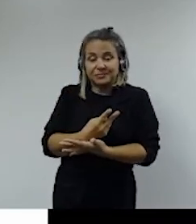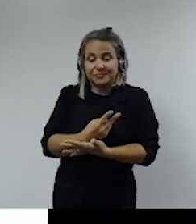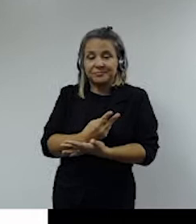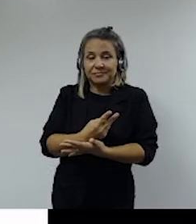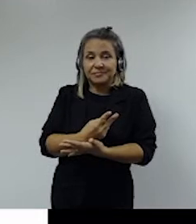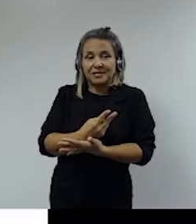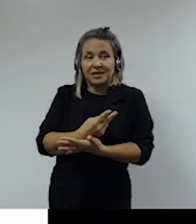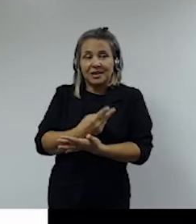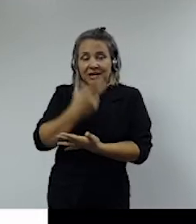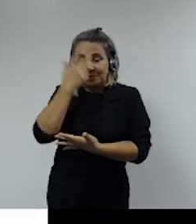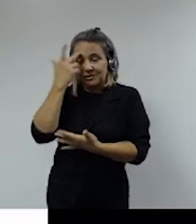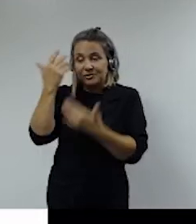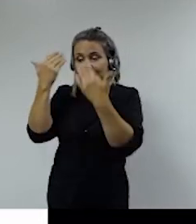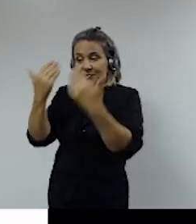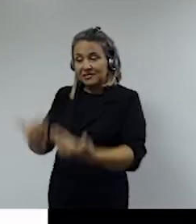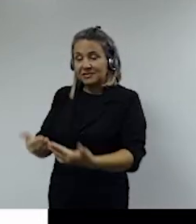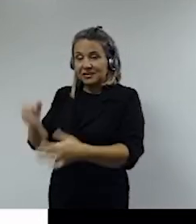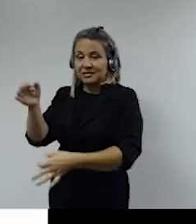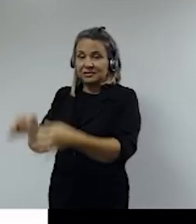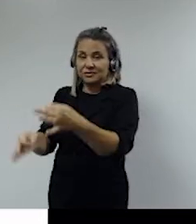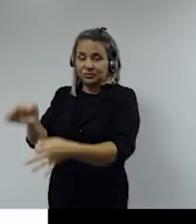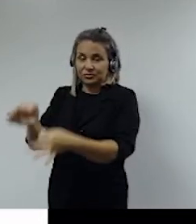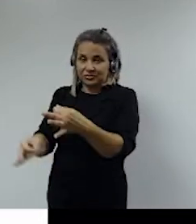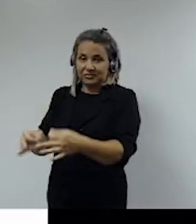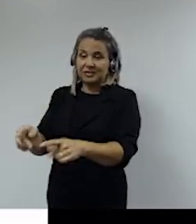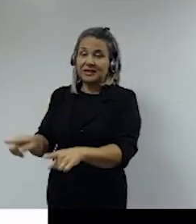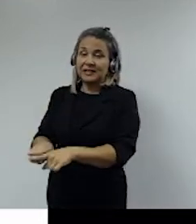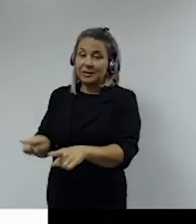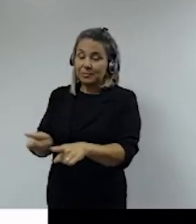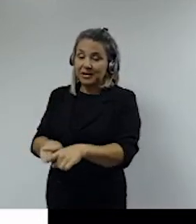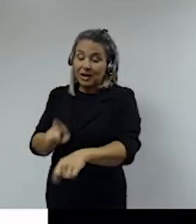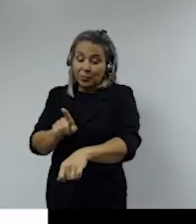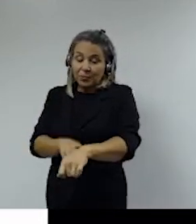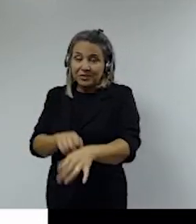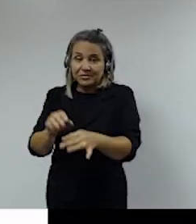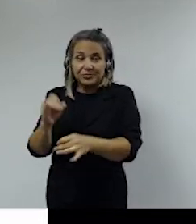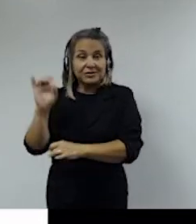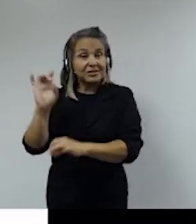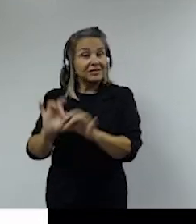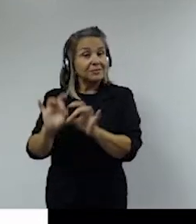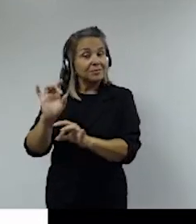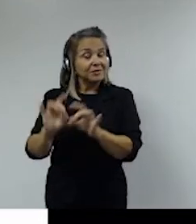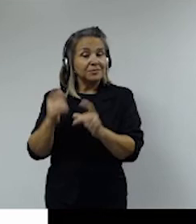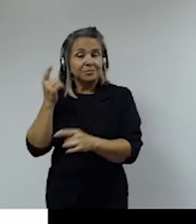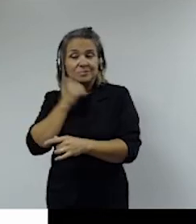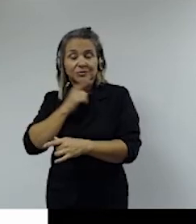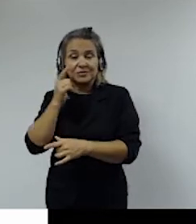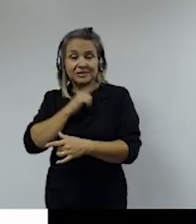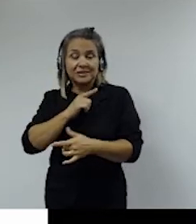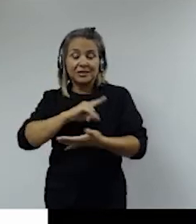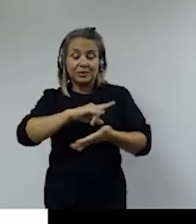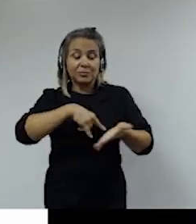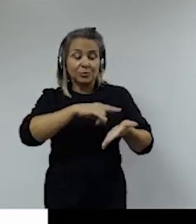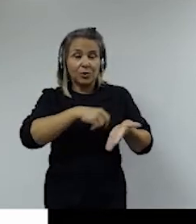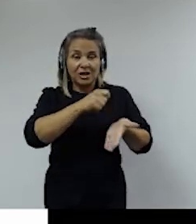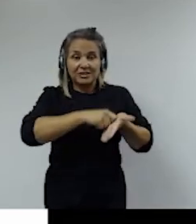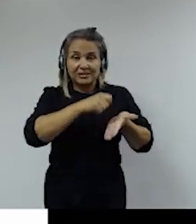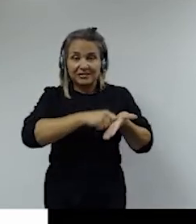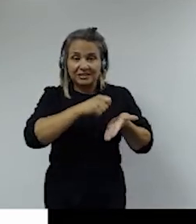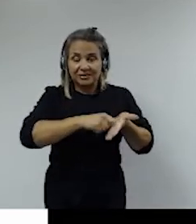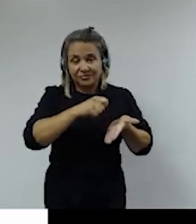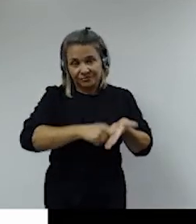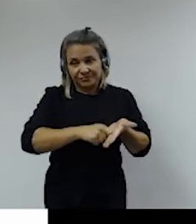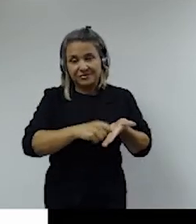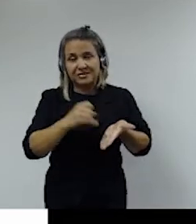pessoa é apresentada perante um juiz. Além disso, é um momento-chave exatamente para se obter, para se documentar. Se existir algum tipo